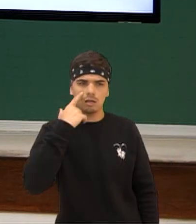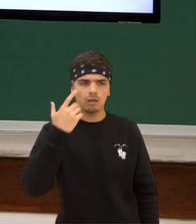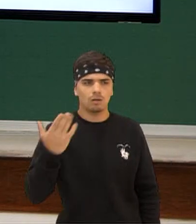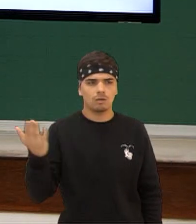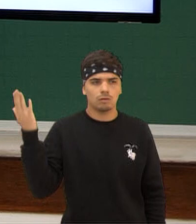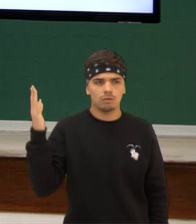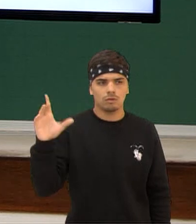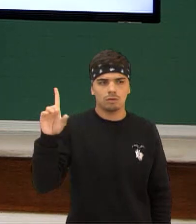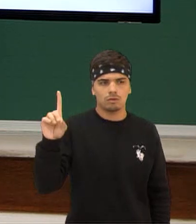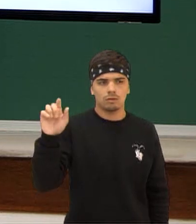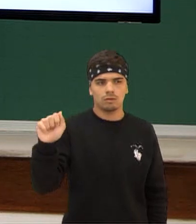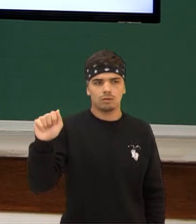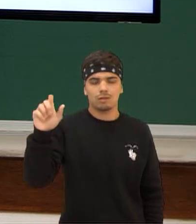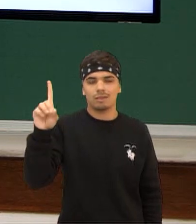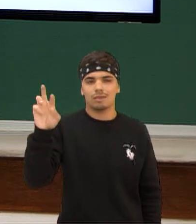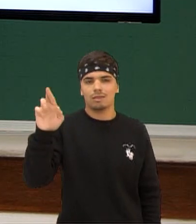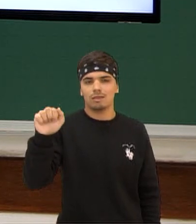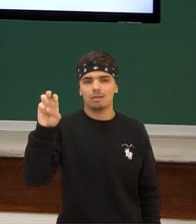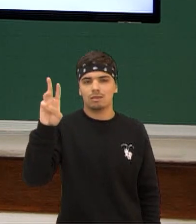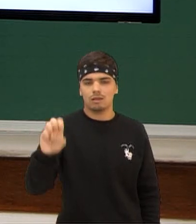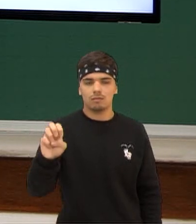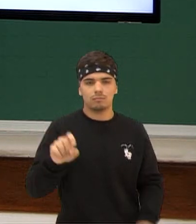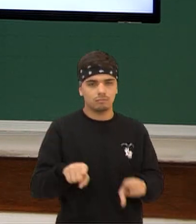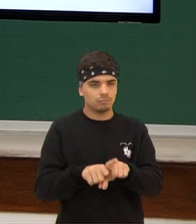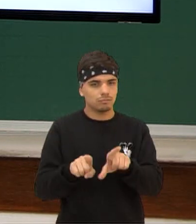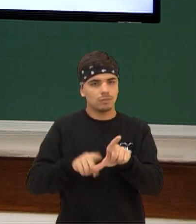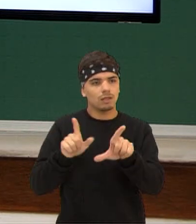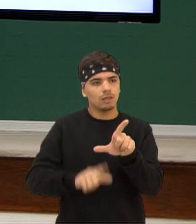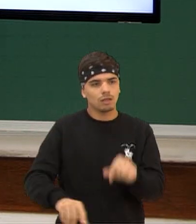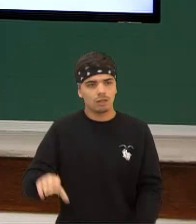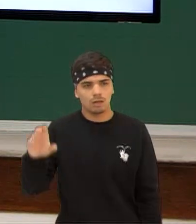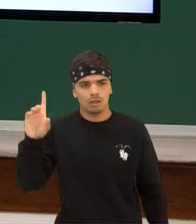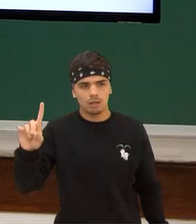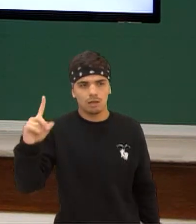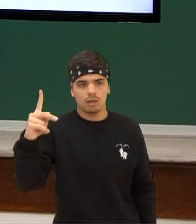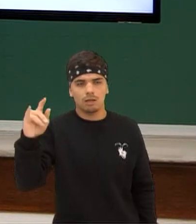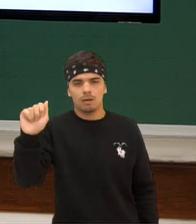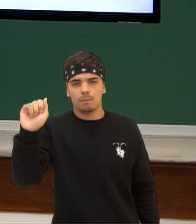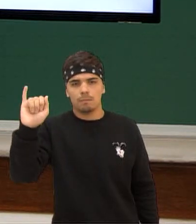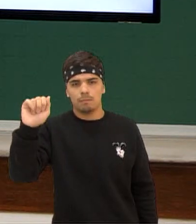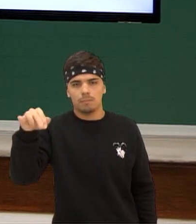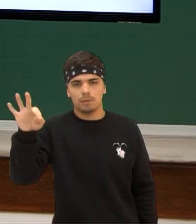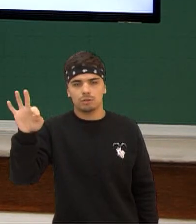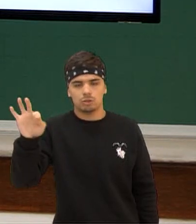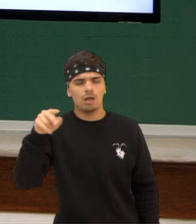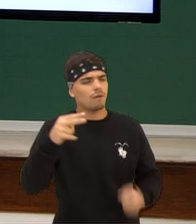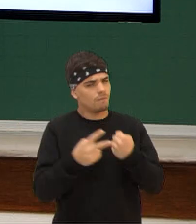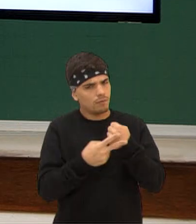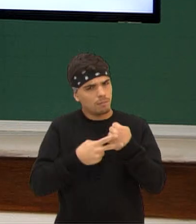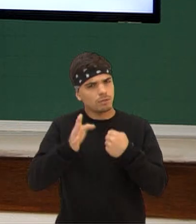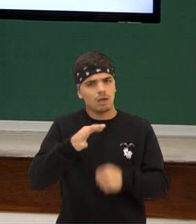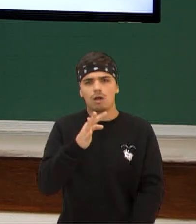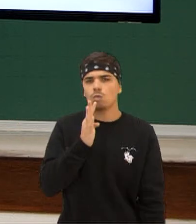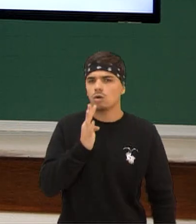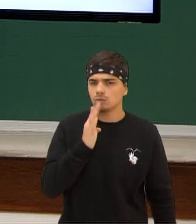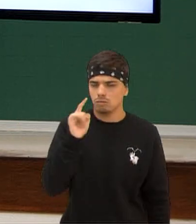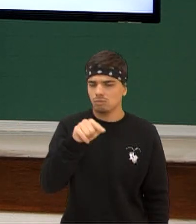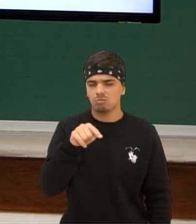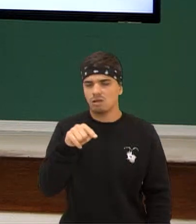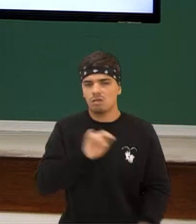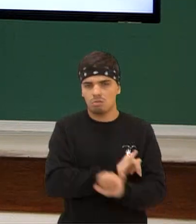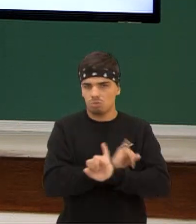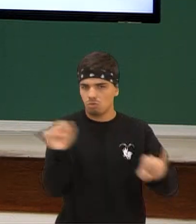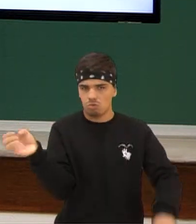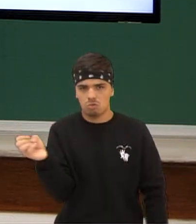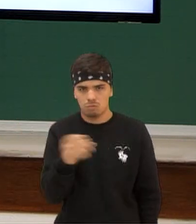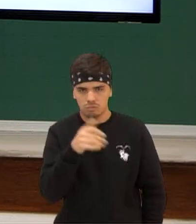Jó com W no final e na letra de repente são verbos que nós já trabalhamos que você já viram então não tem nada